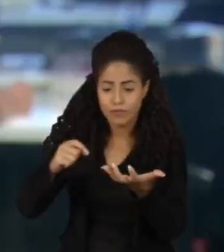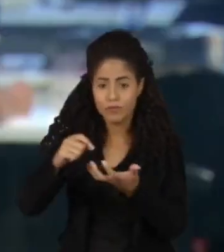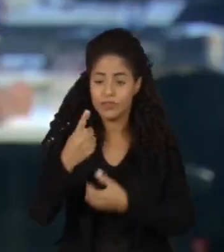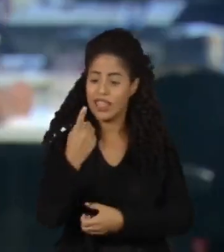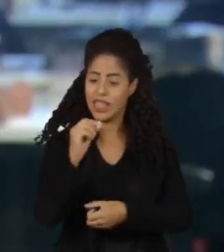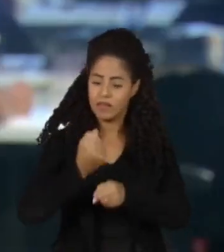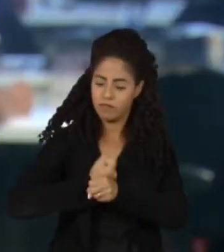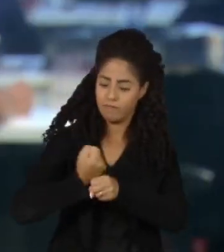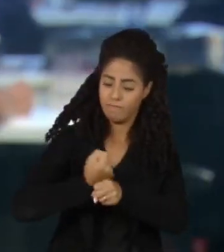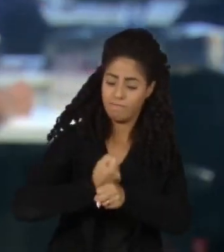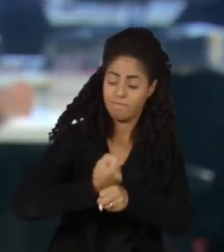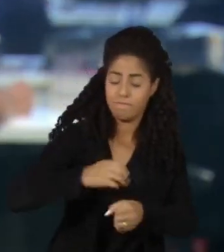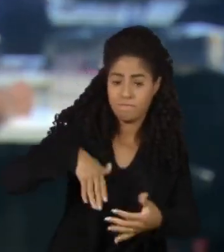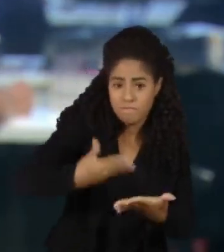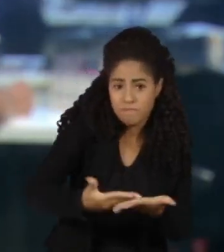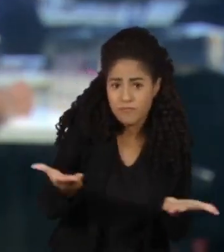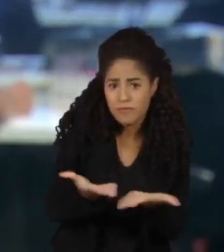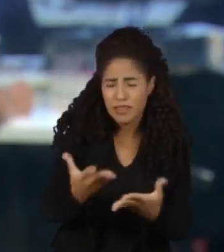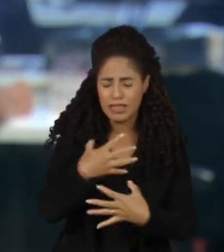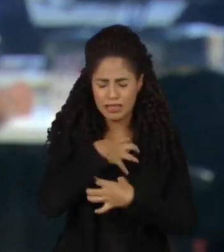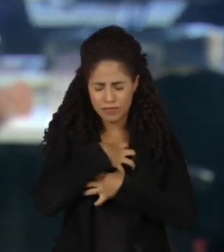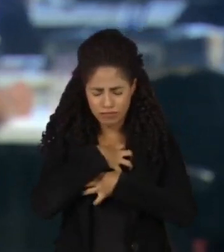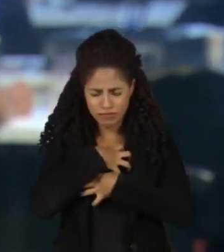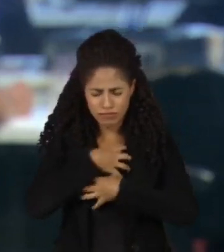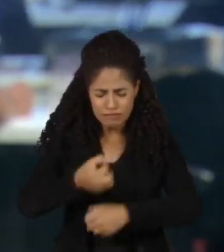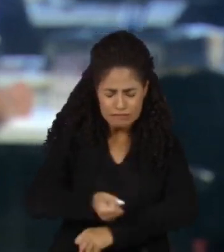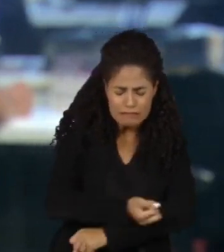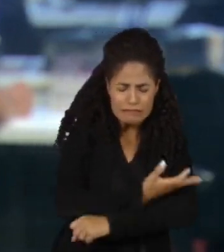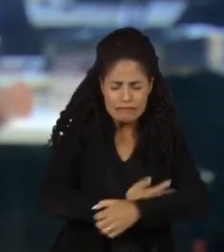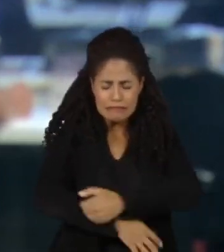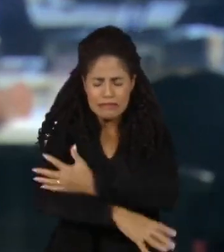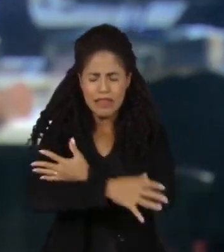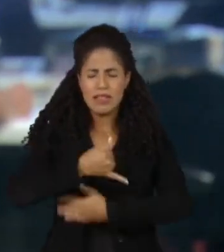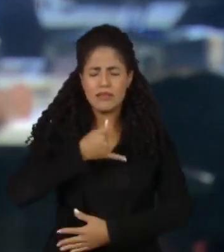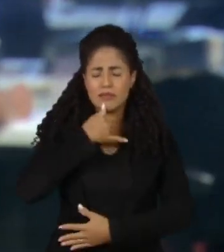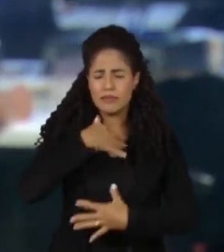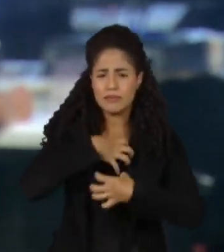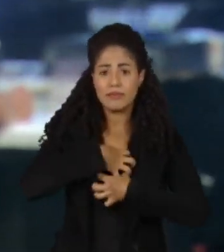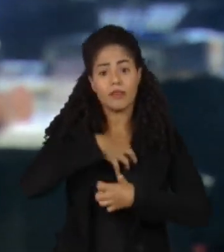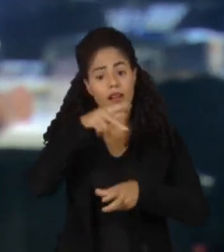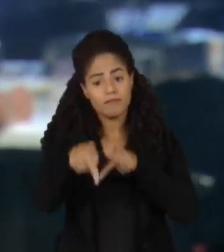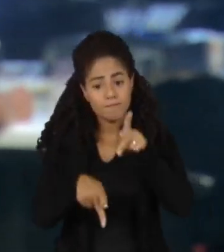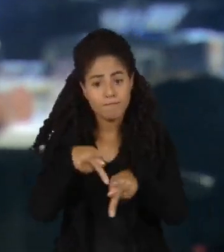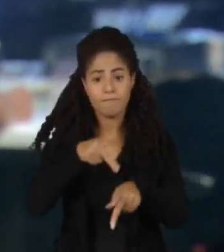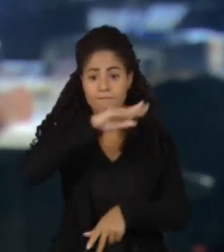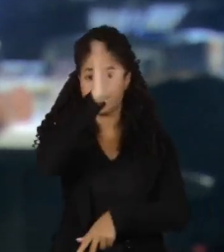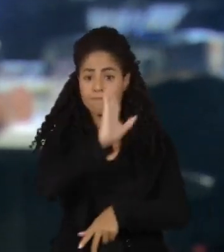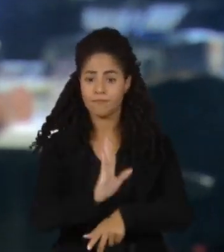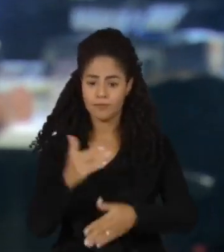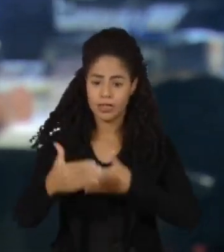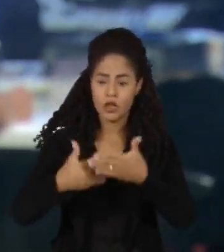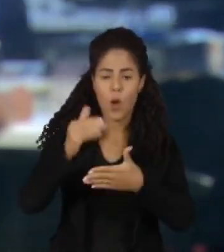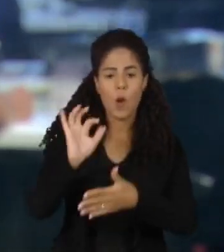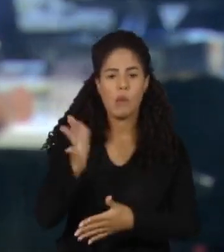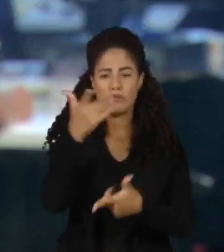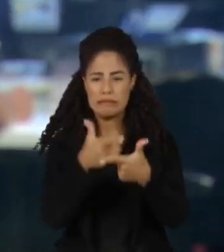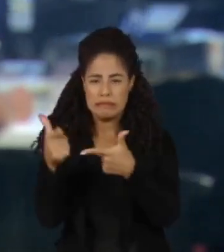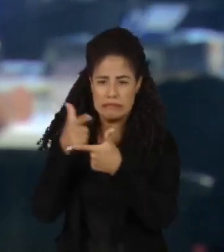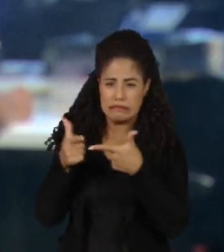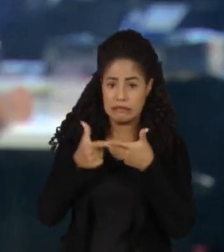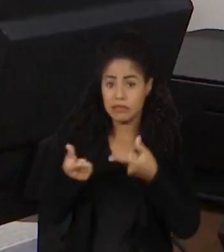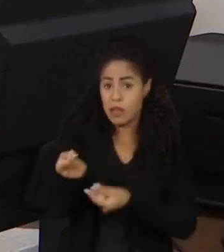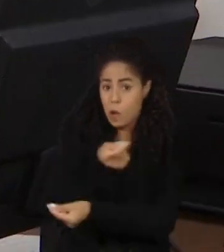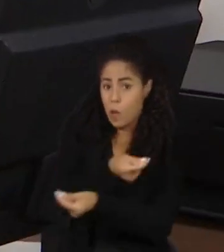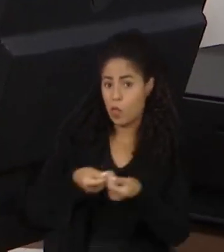anos. Esse sofrimento emocional também é sentido pela população brasileira como consequência das crises